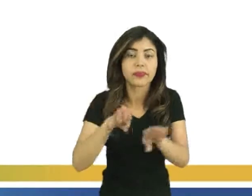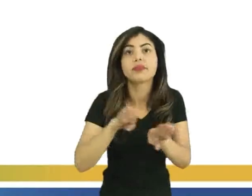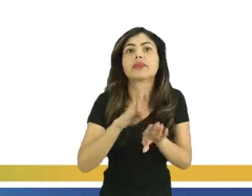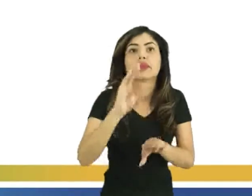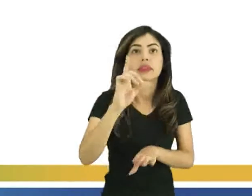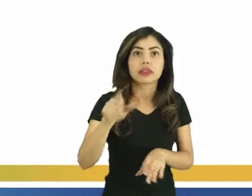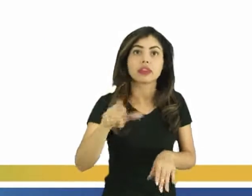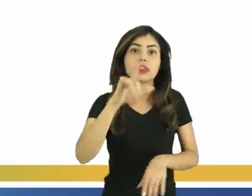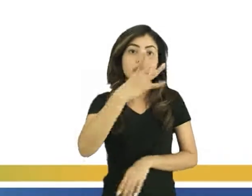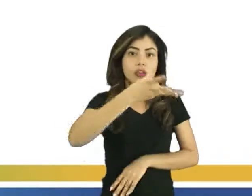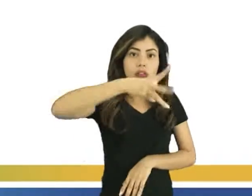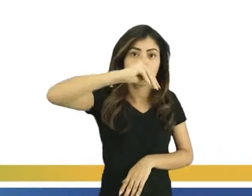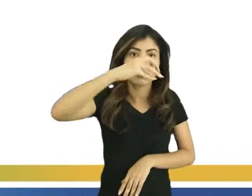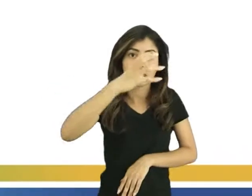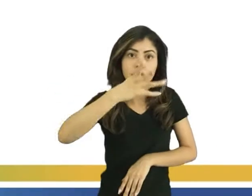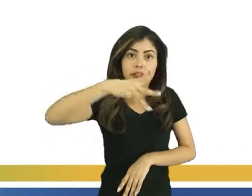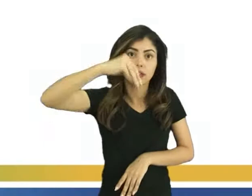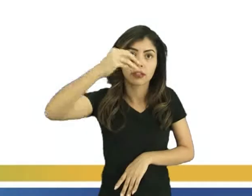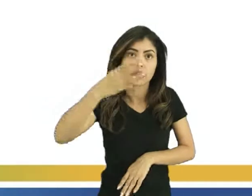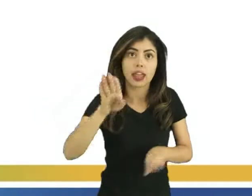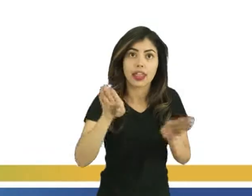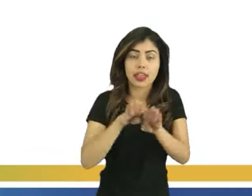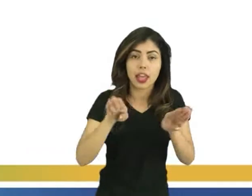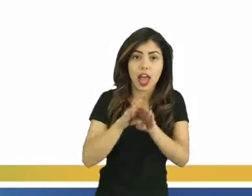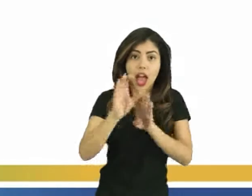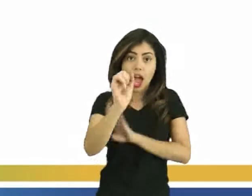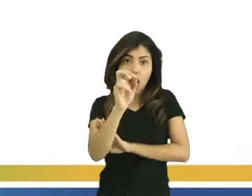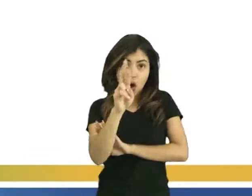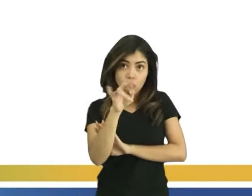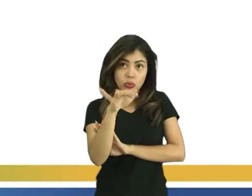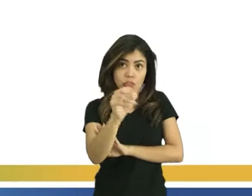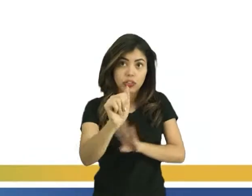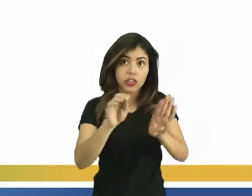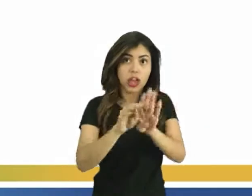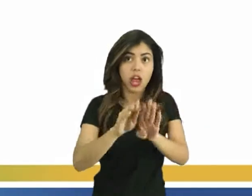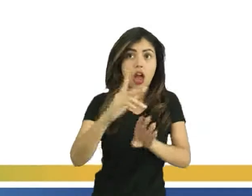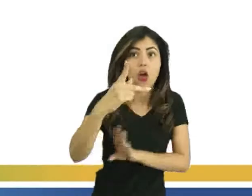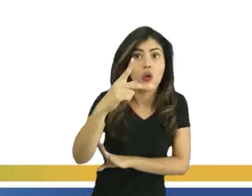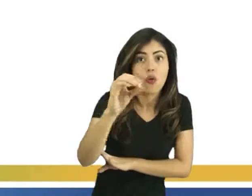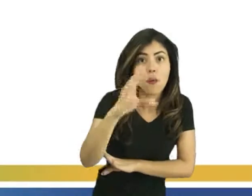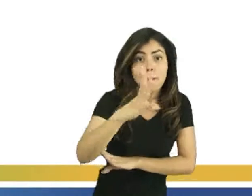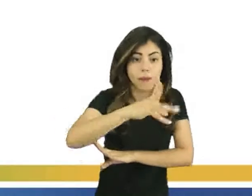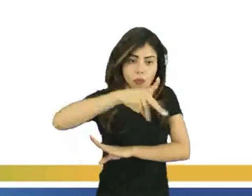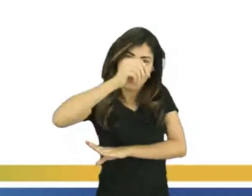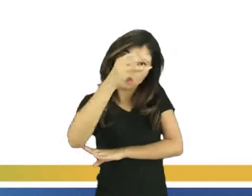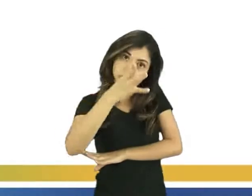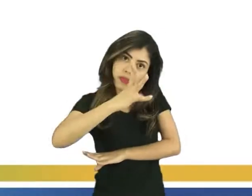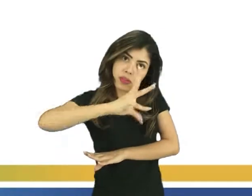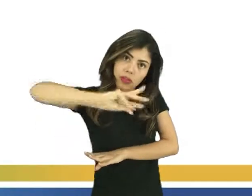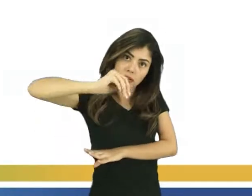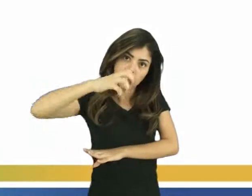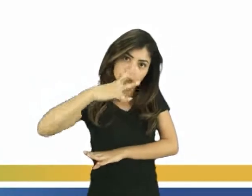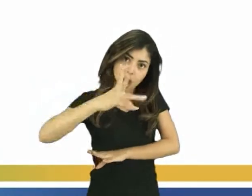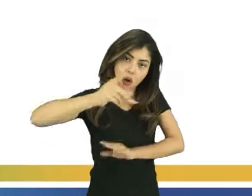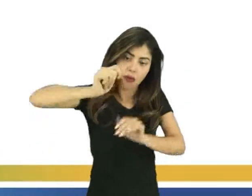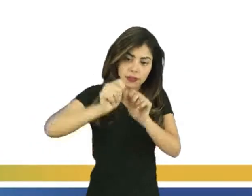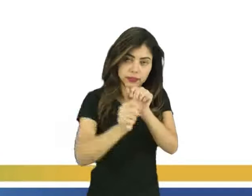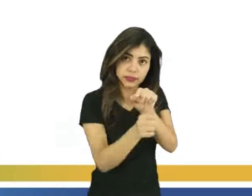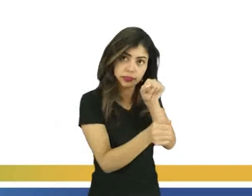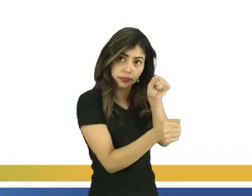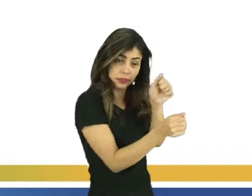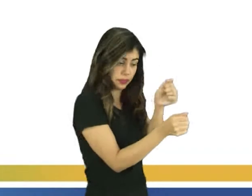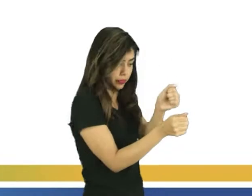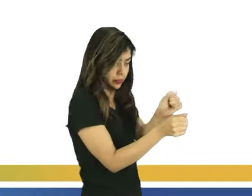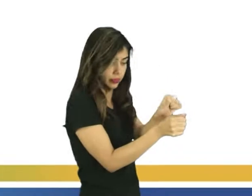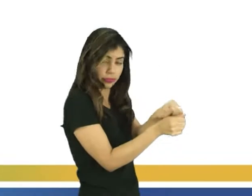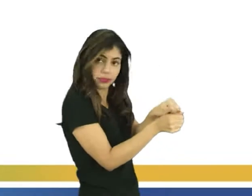além da lula, eu tenho também a ostra, o marisco, o polvo, a lesma e o caramujo, que é bastante encontrado até no quintal da